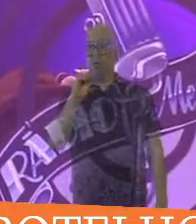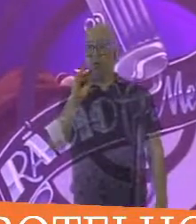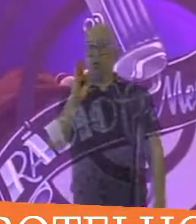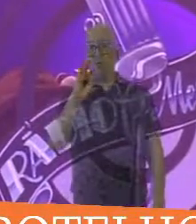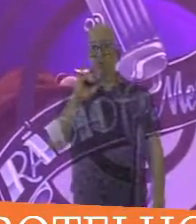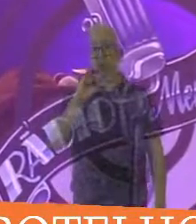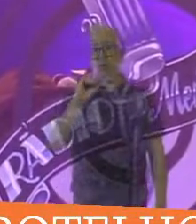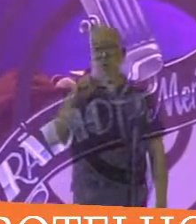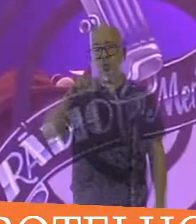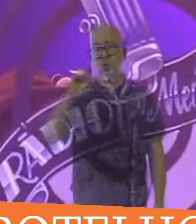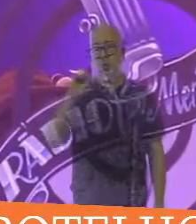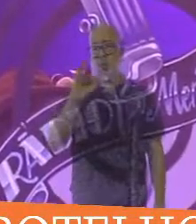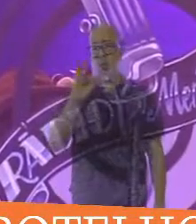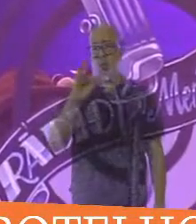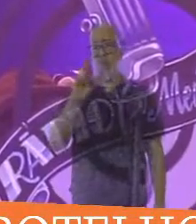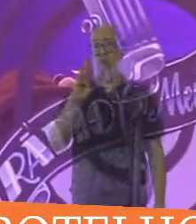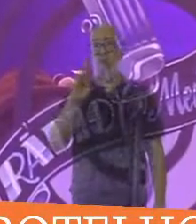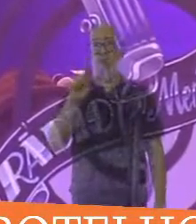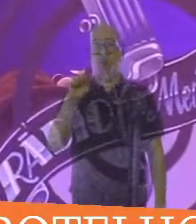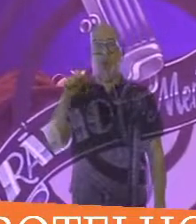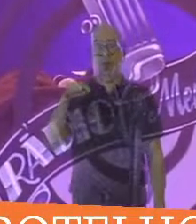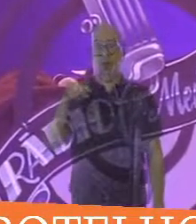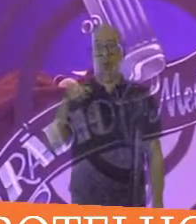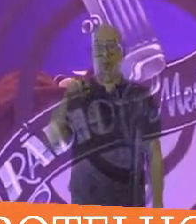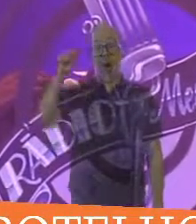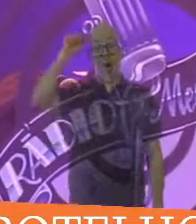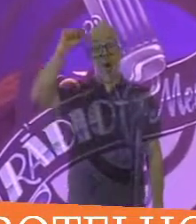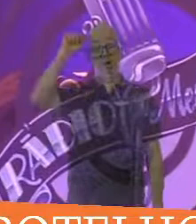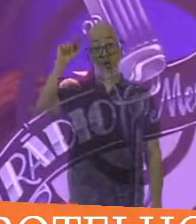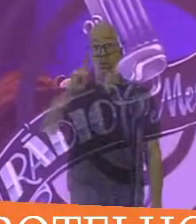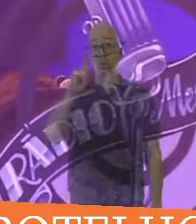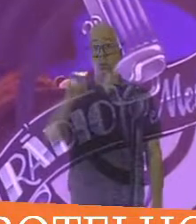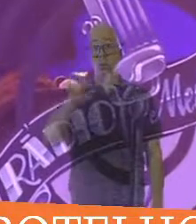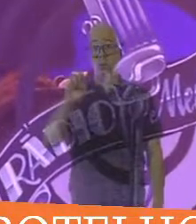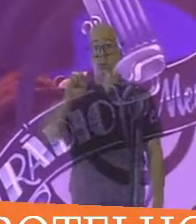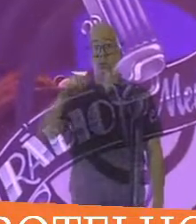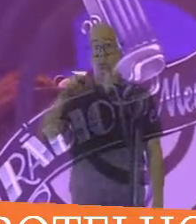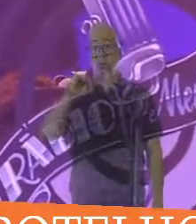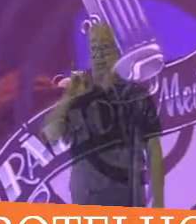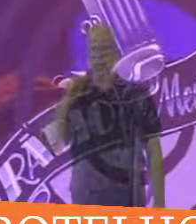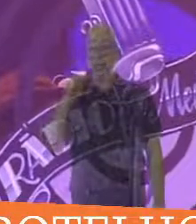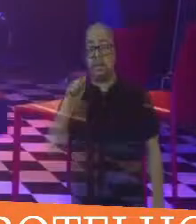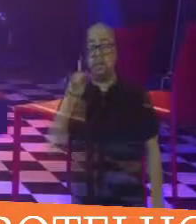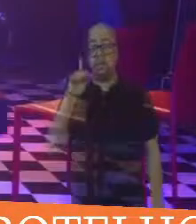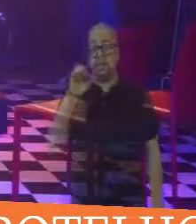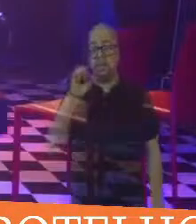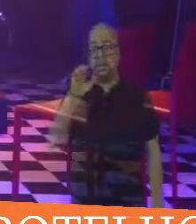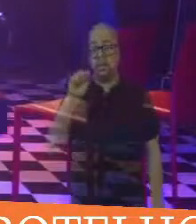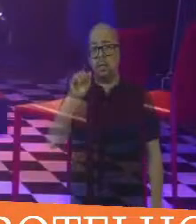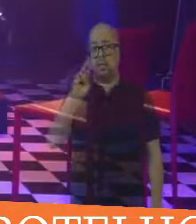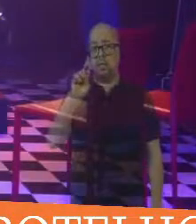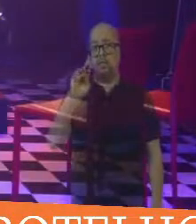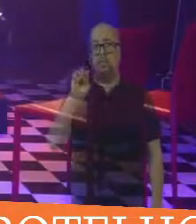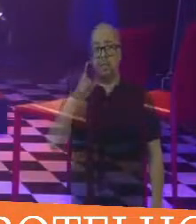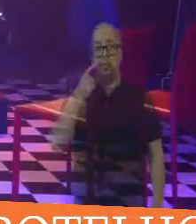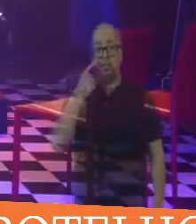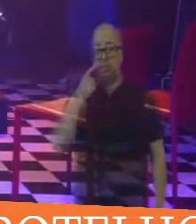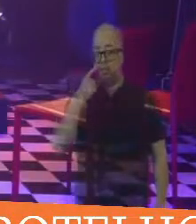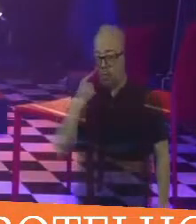uma composição de Zequinha de Abreu, e eles se apropriaram dela de uma maneira muito especial. Ouçam só.